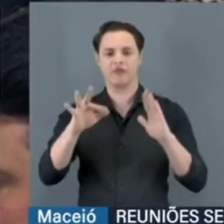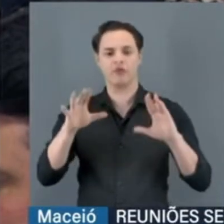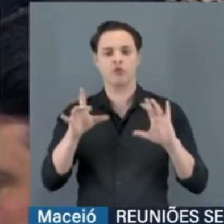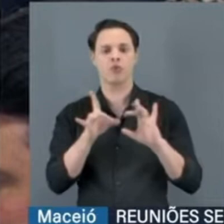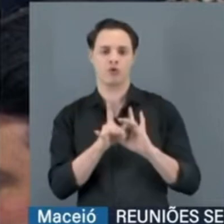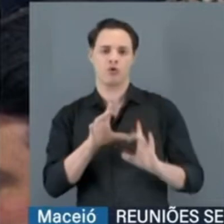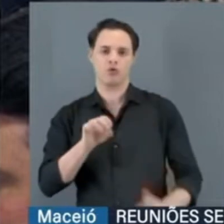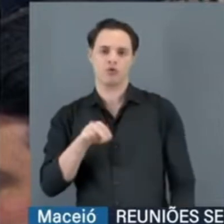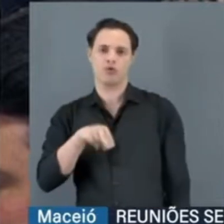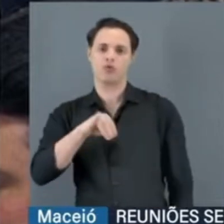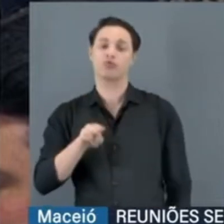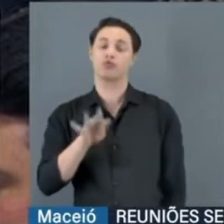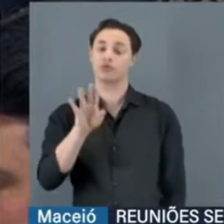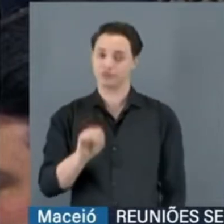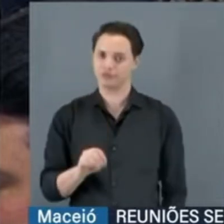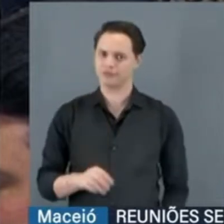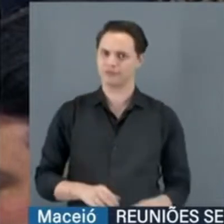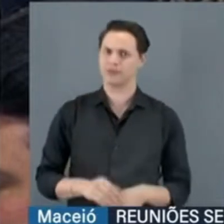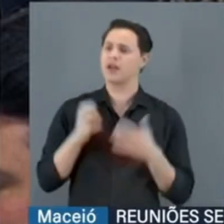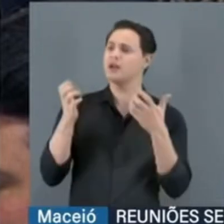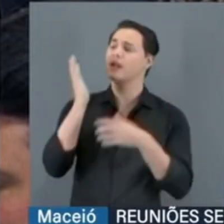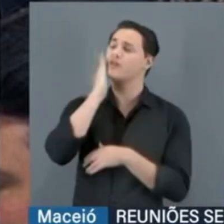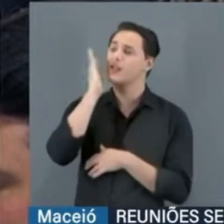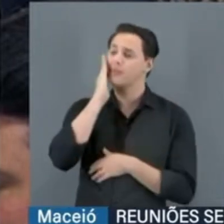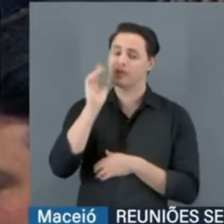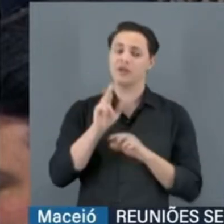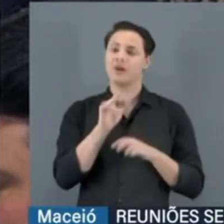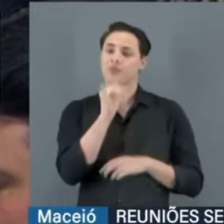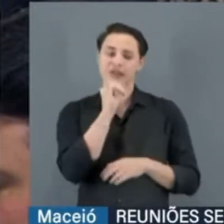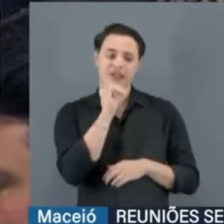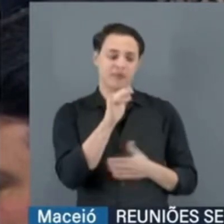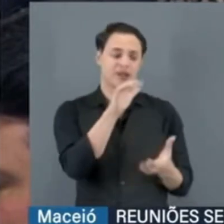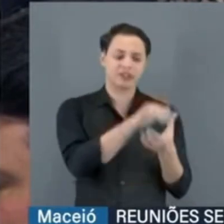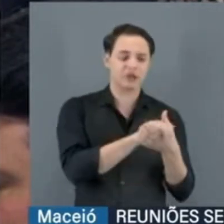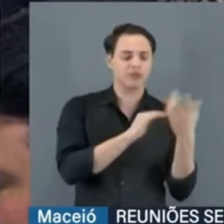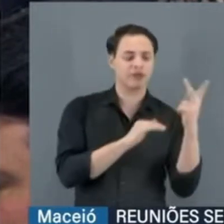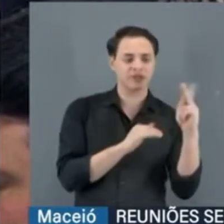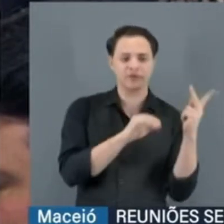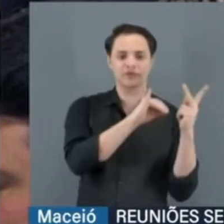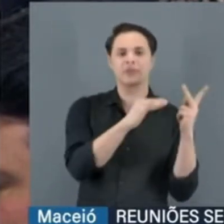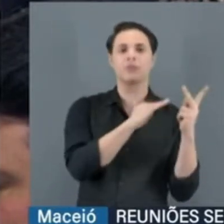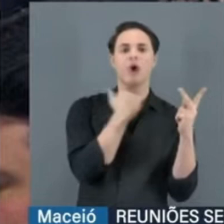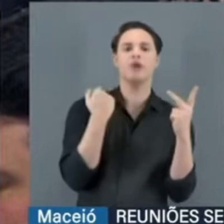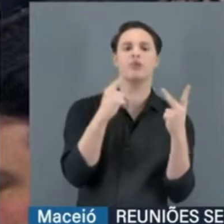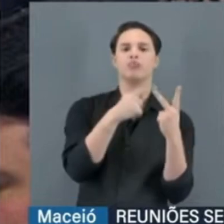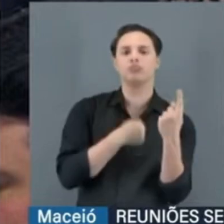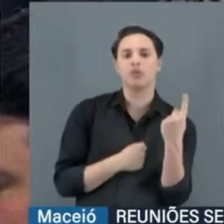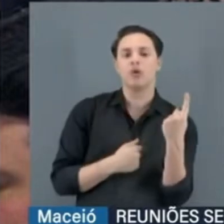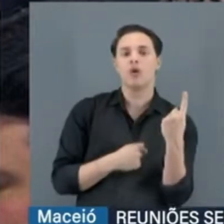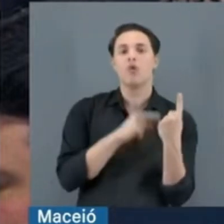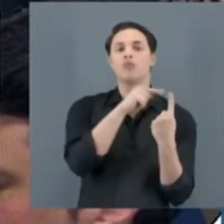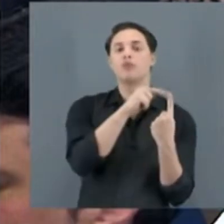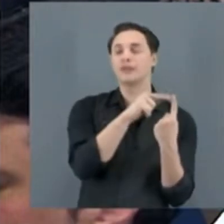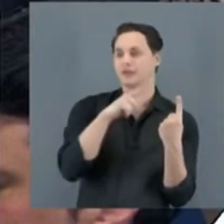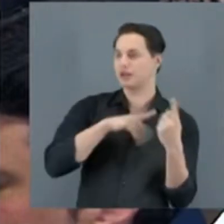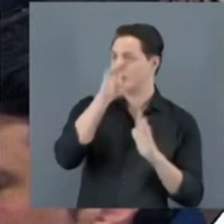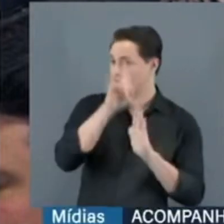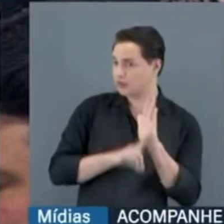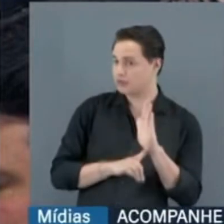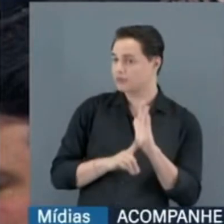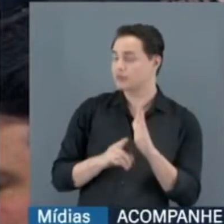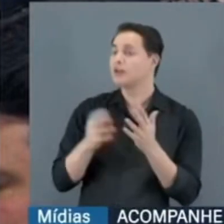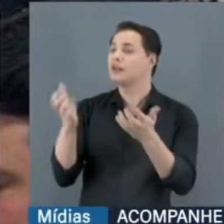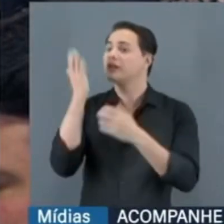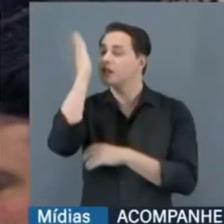de falecimento de um dos cônjuges de um casal homoafetivo? Qual a posição do senhor sobre o direito de doar sangue pela população